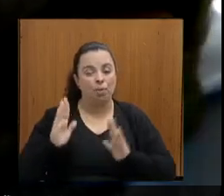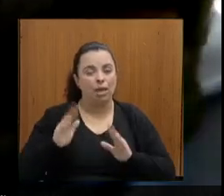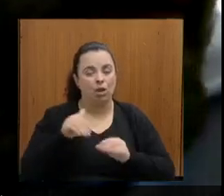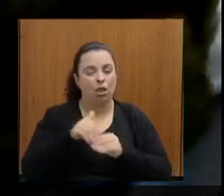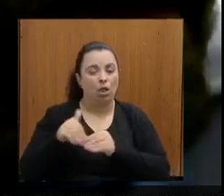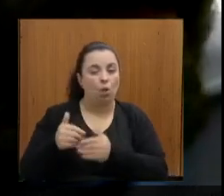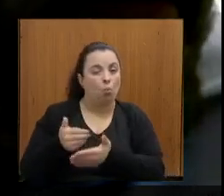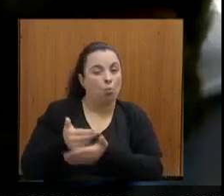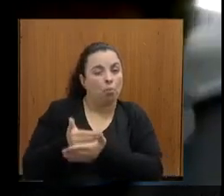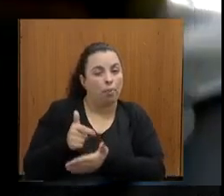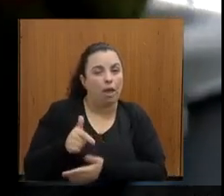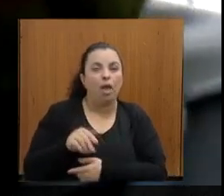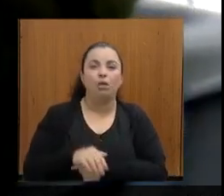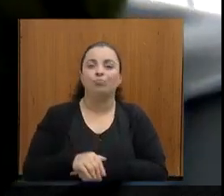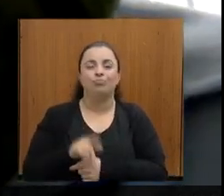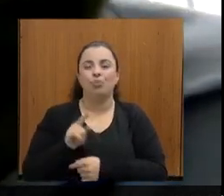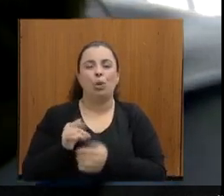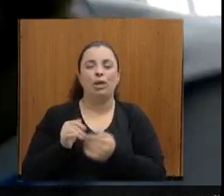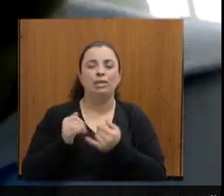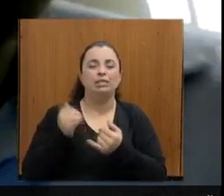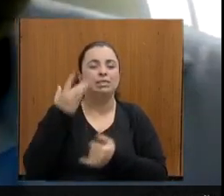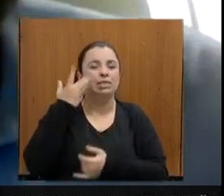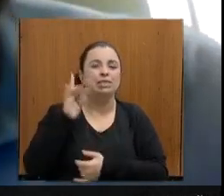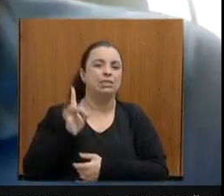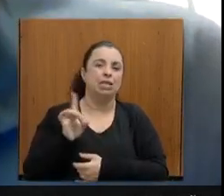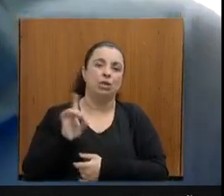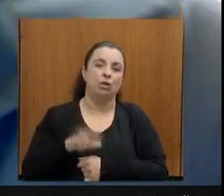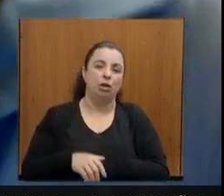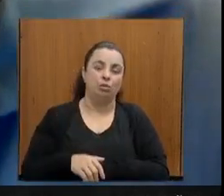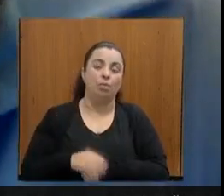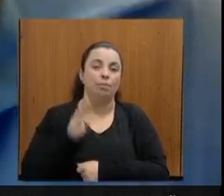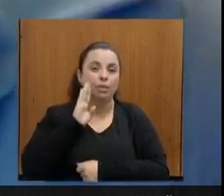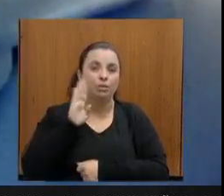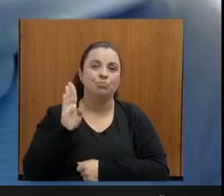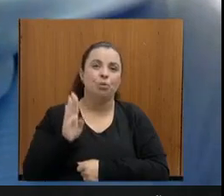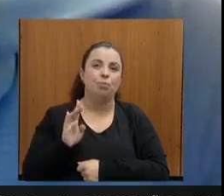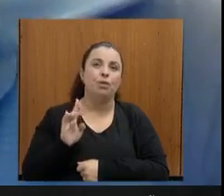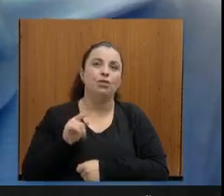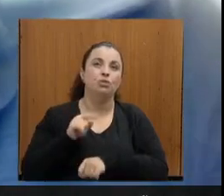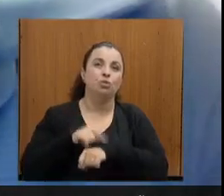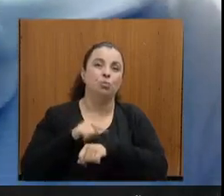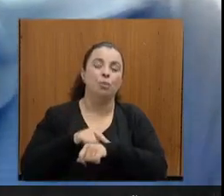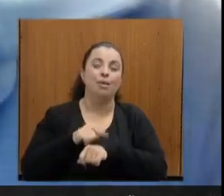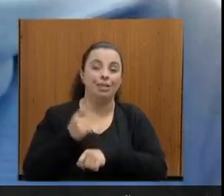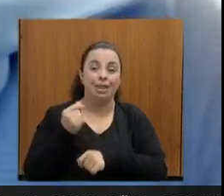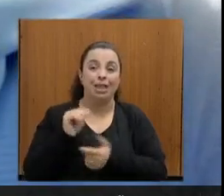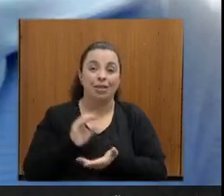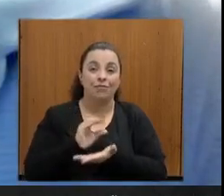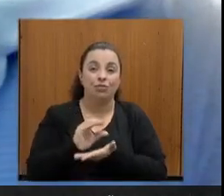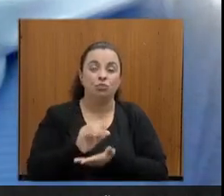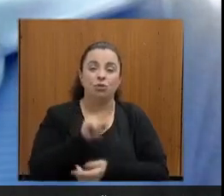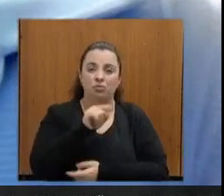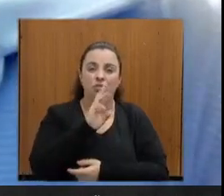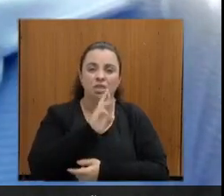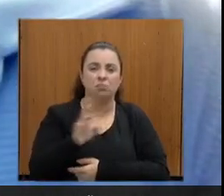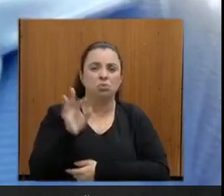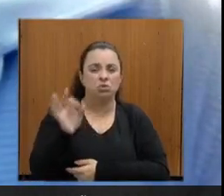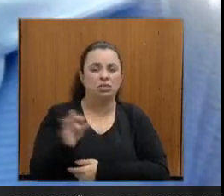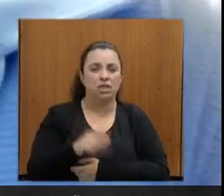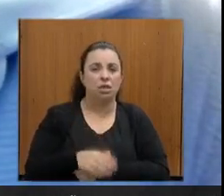mais quando se tá fazendo investimento e vossa excelência e deu uma resposta correta que quando fez o